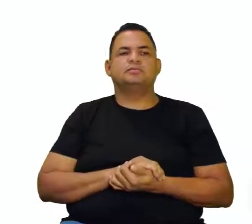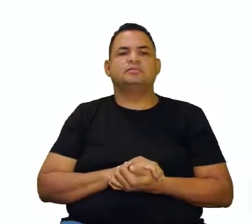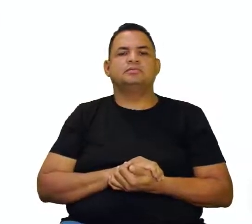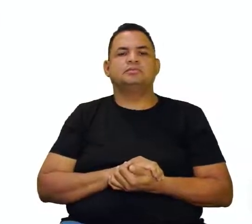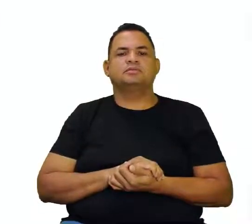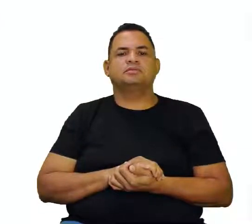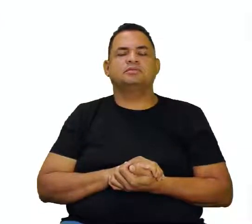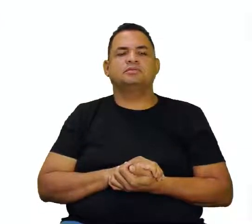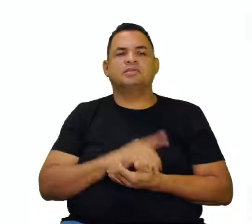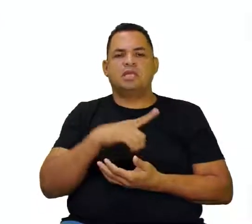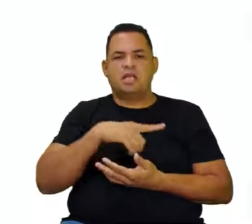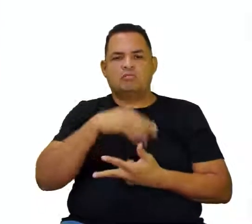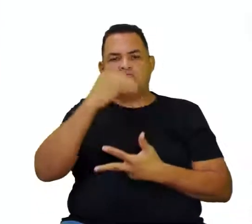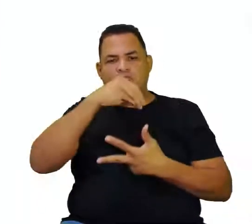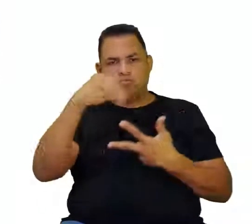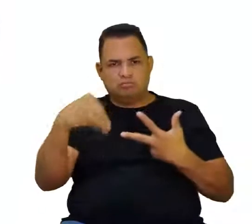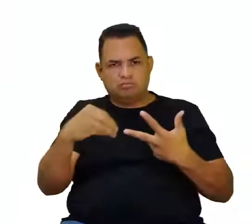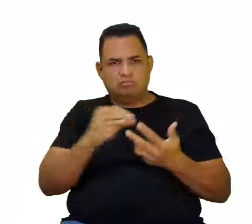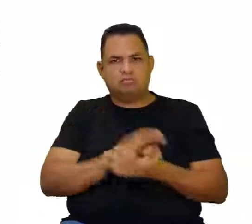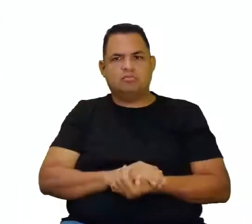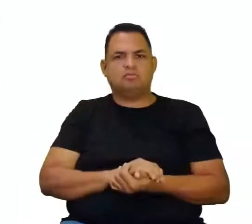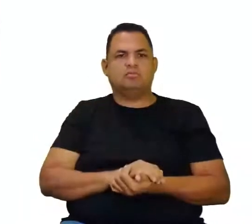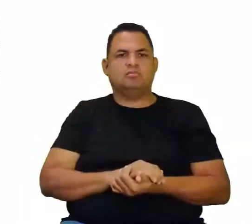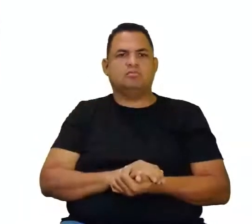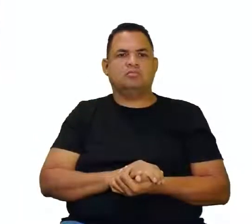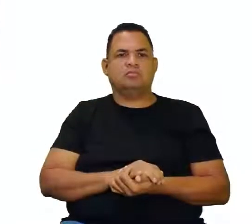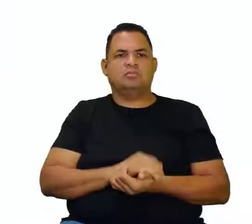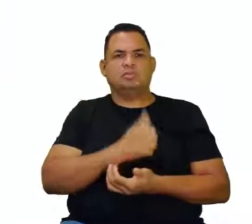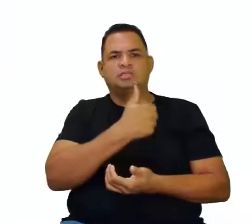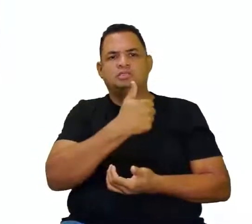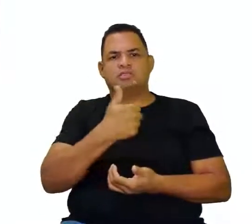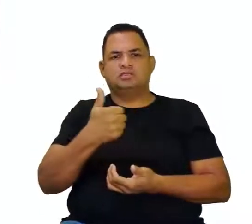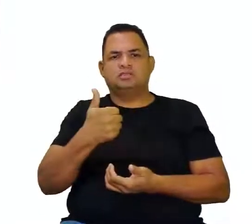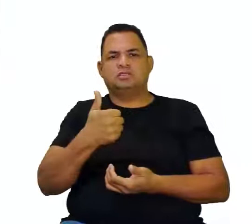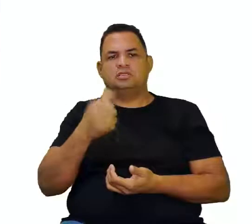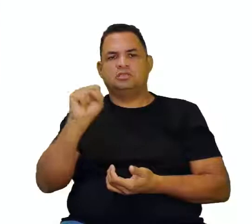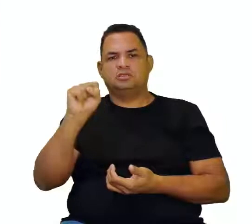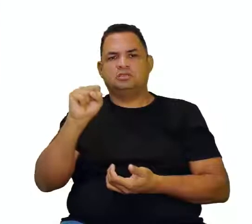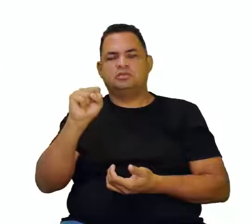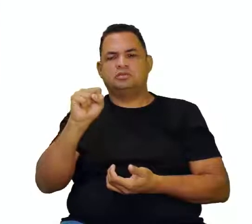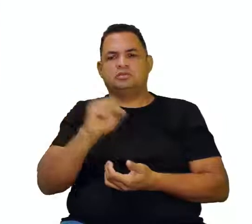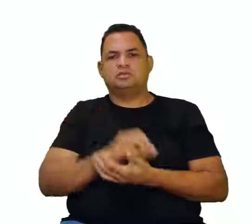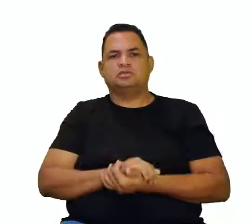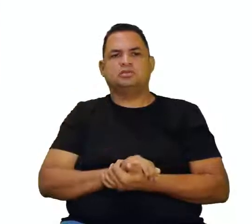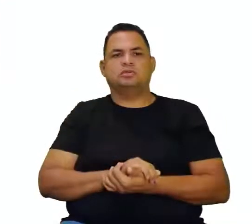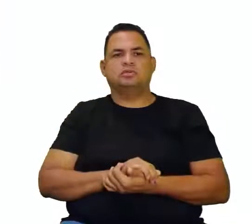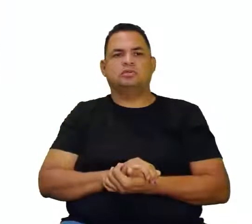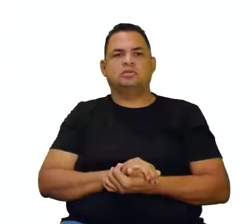Se liga no Enem, questão 118, e diz o seguinte: